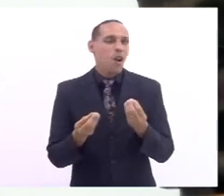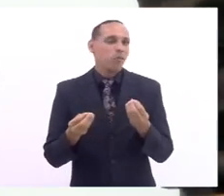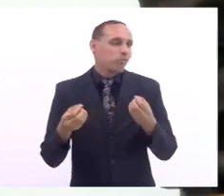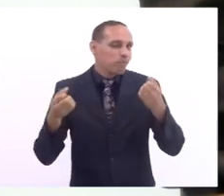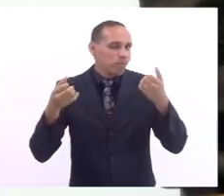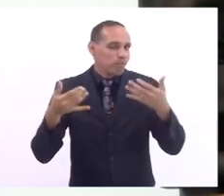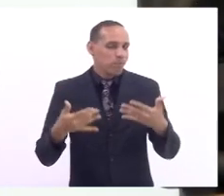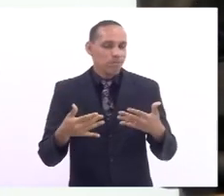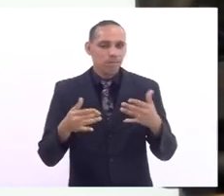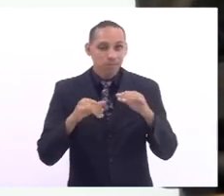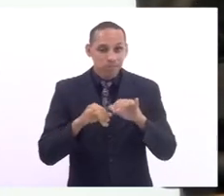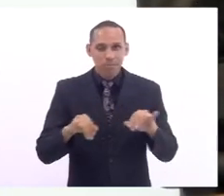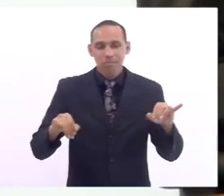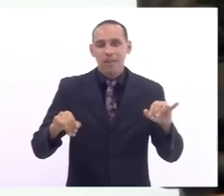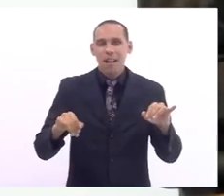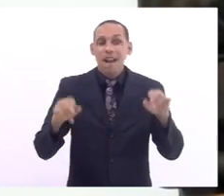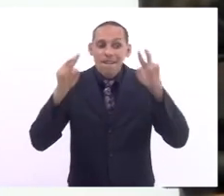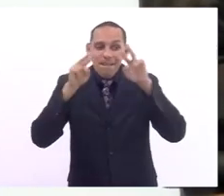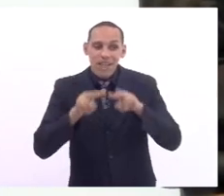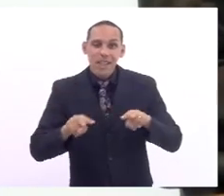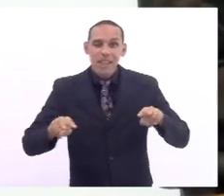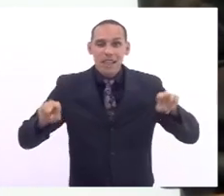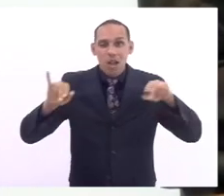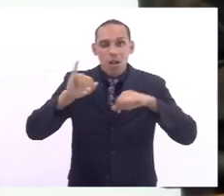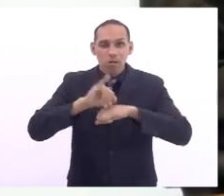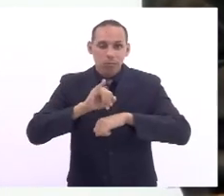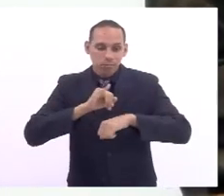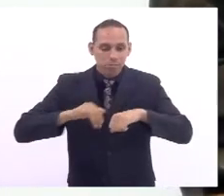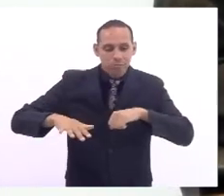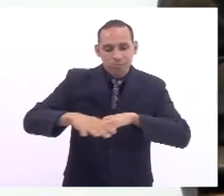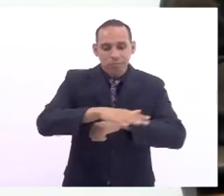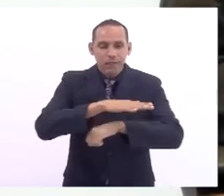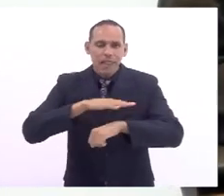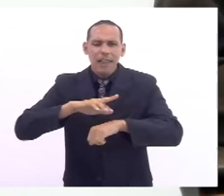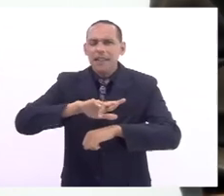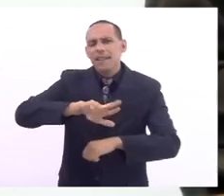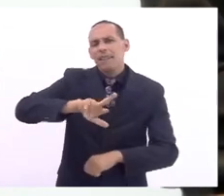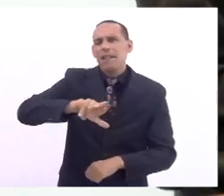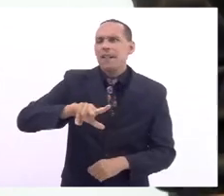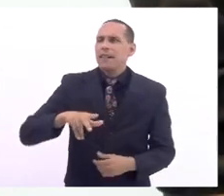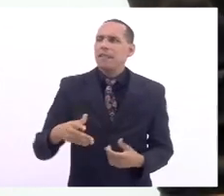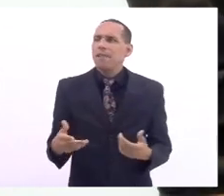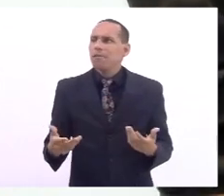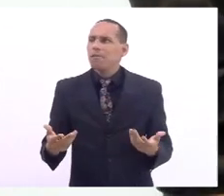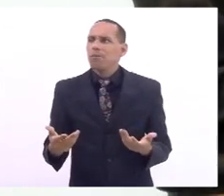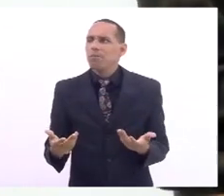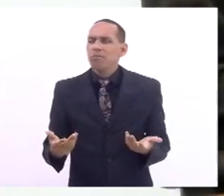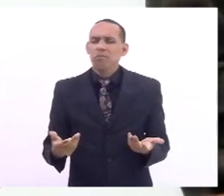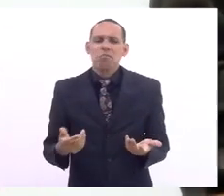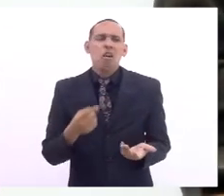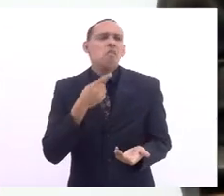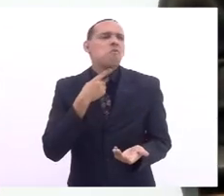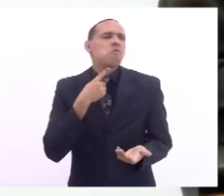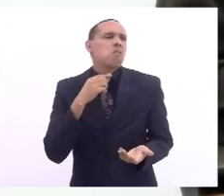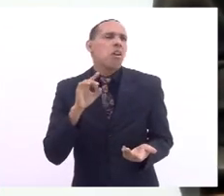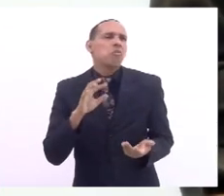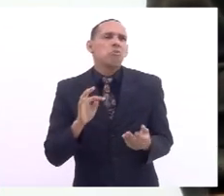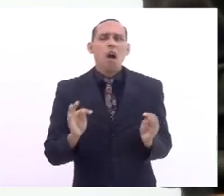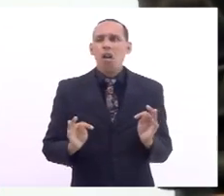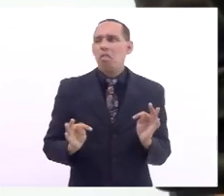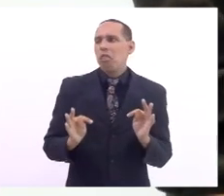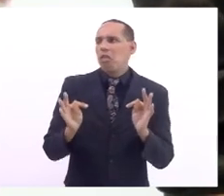que a visão Metropolitano Ela não é uma uma vaidade tecnocrata